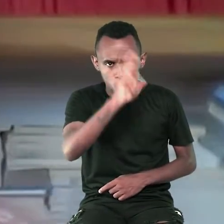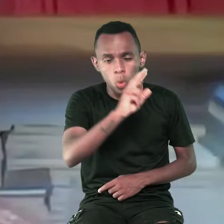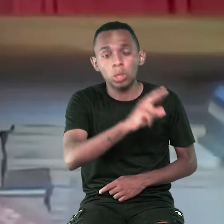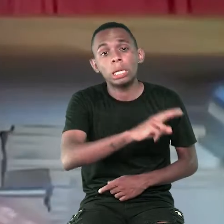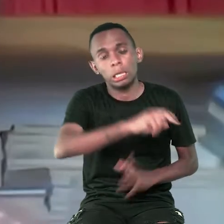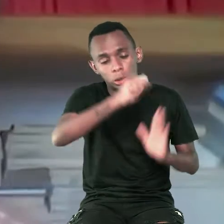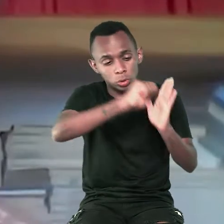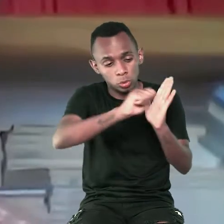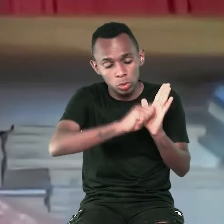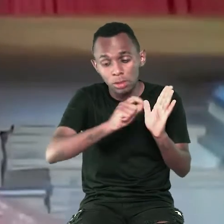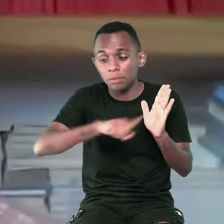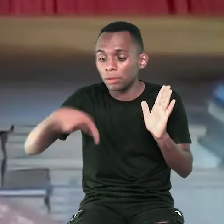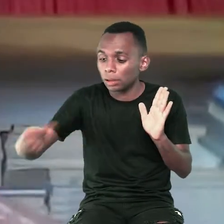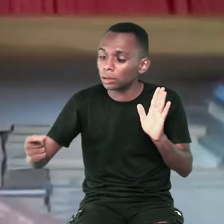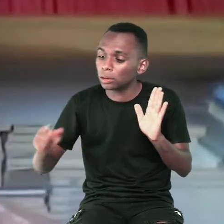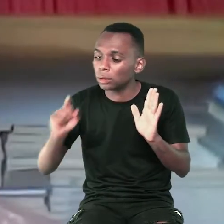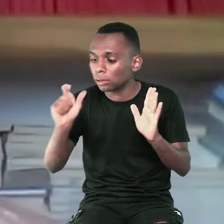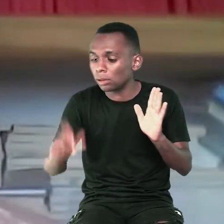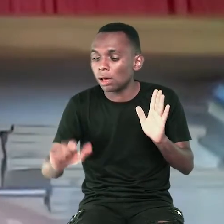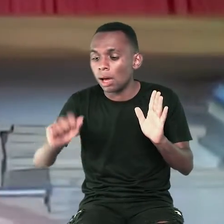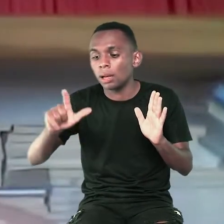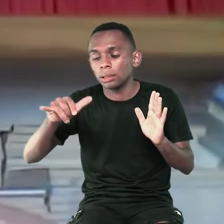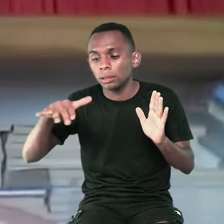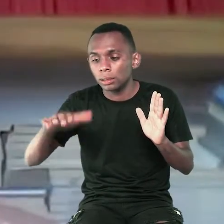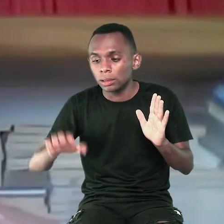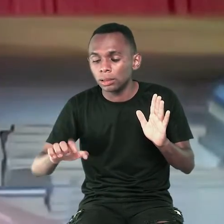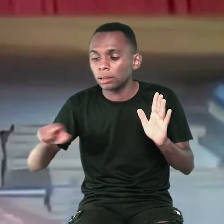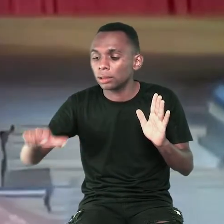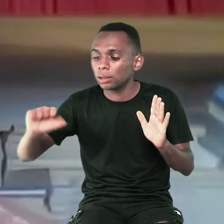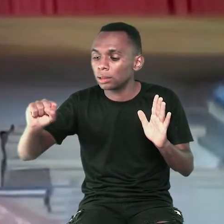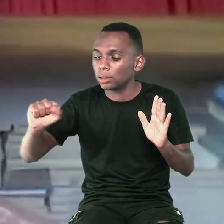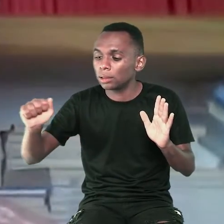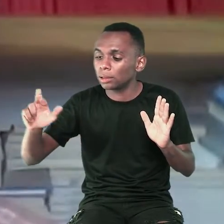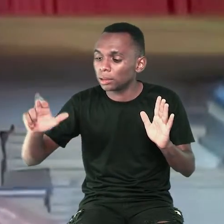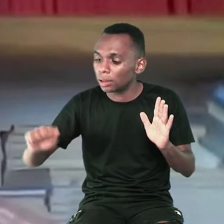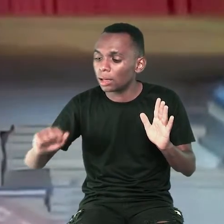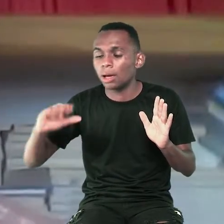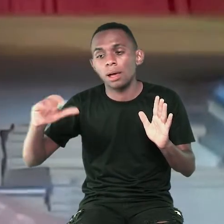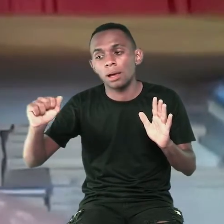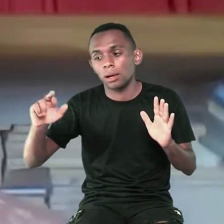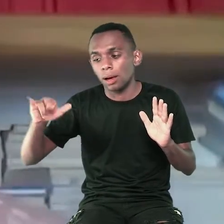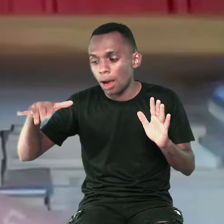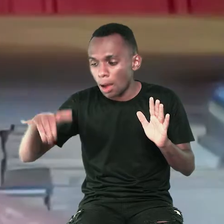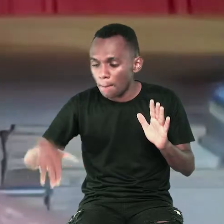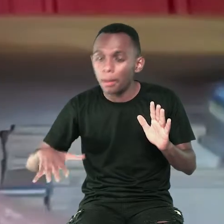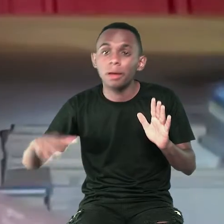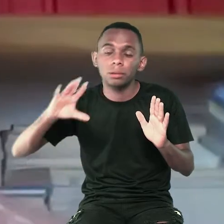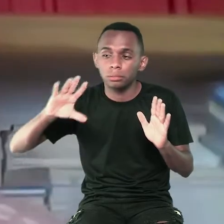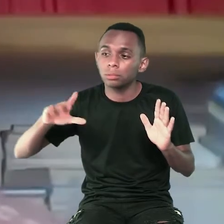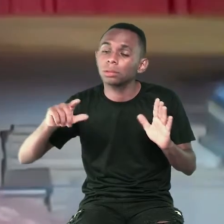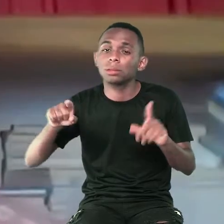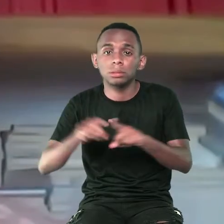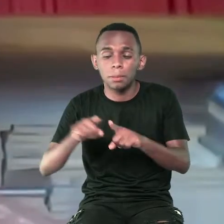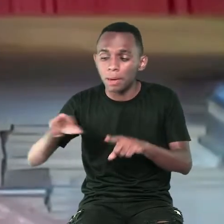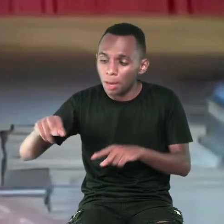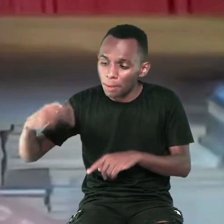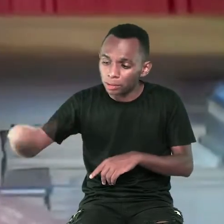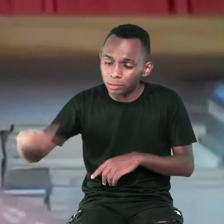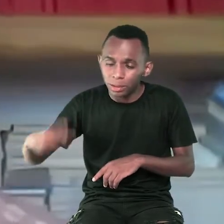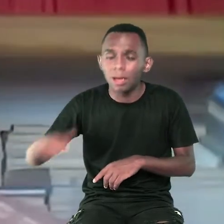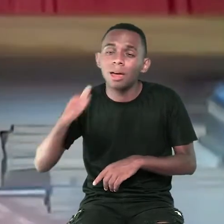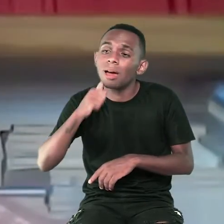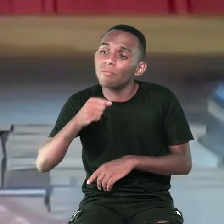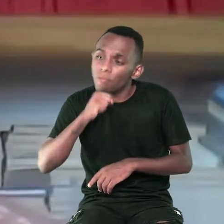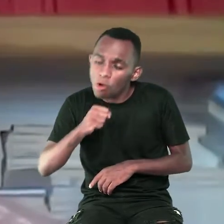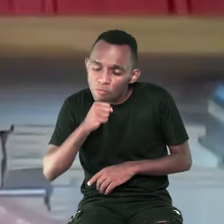para eu contar a história da Alice, da Sara, da Carmen, né, da irmã dela, da